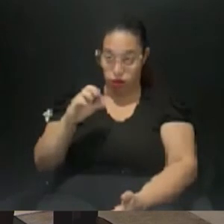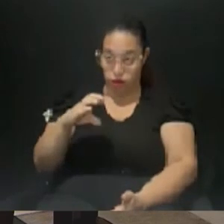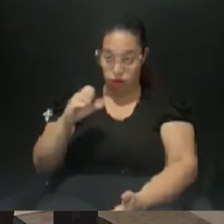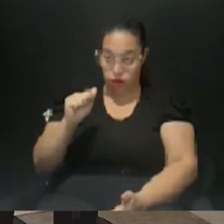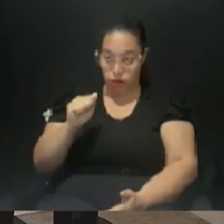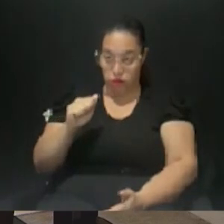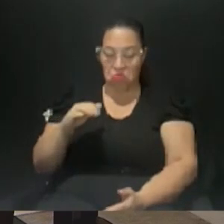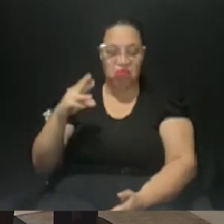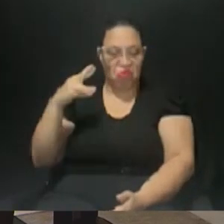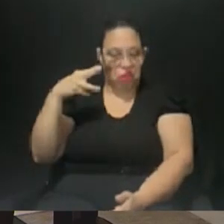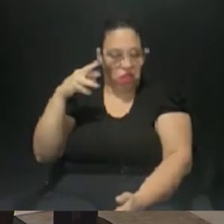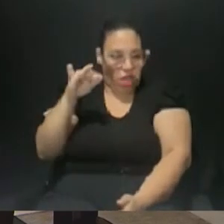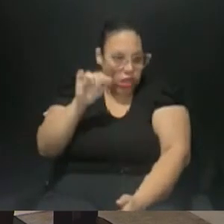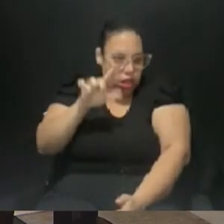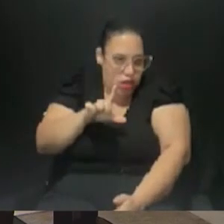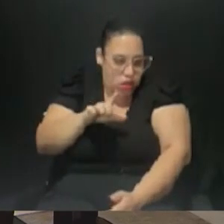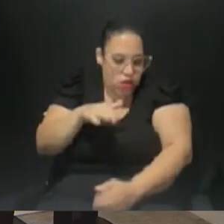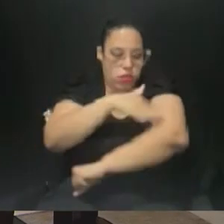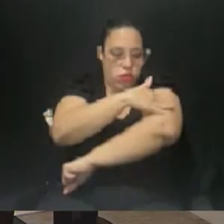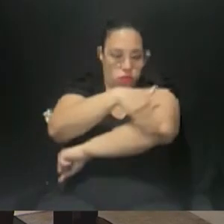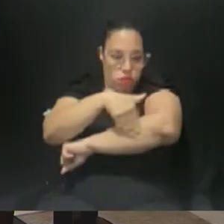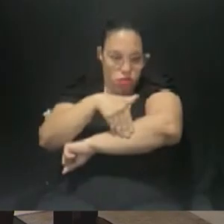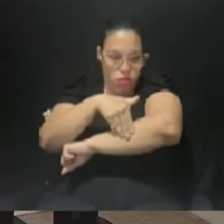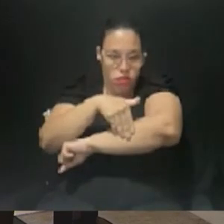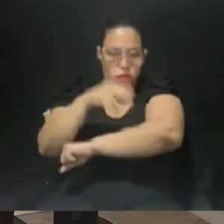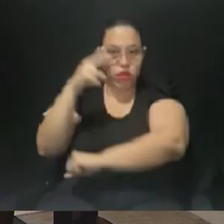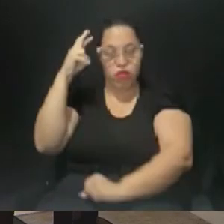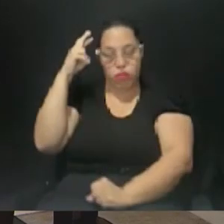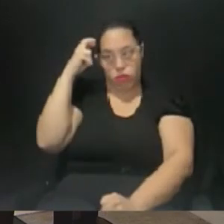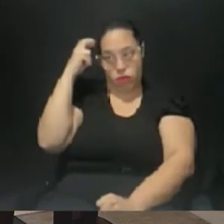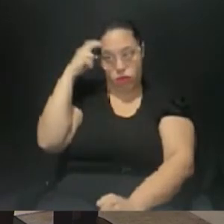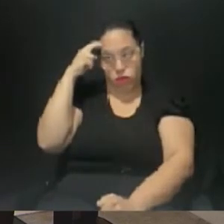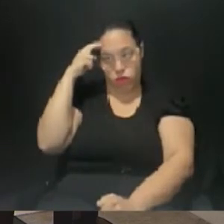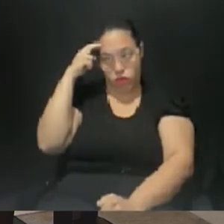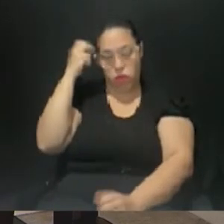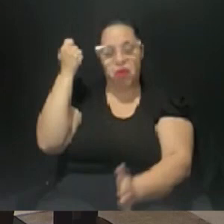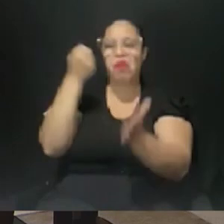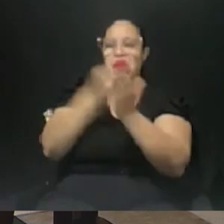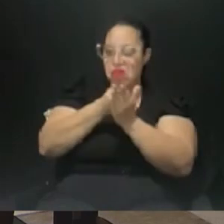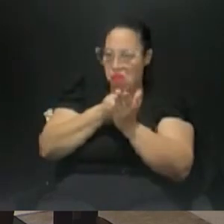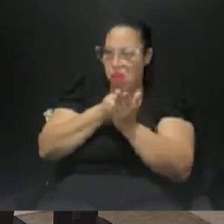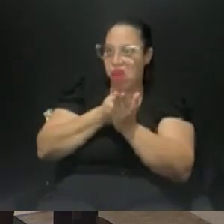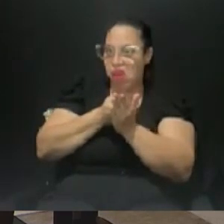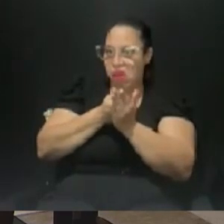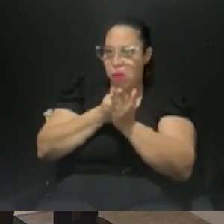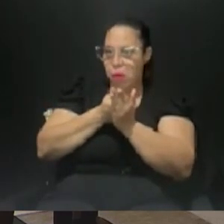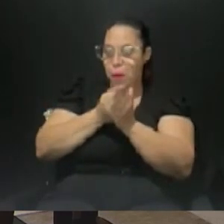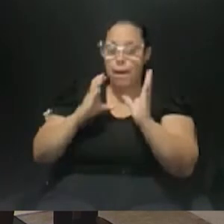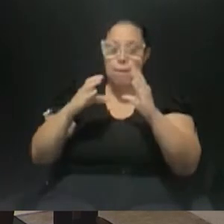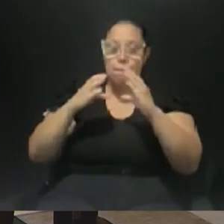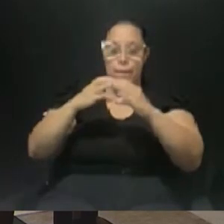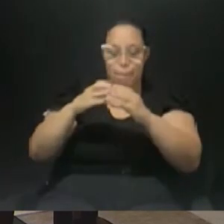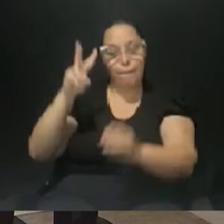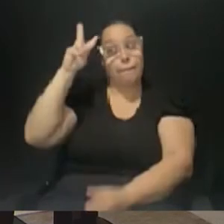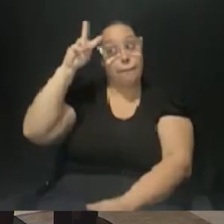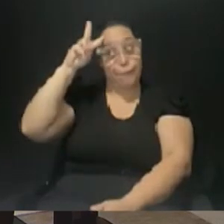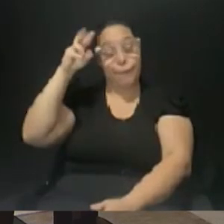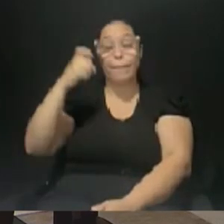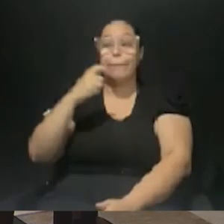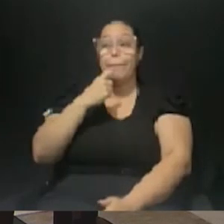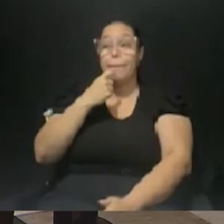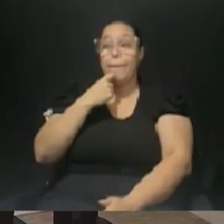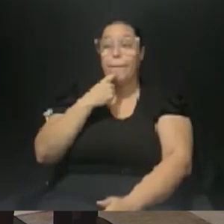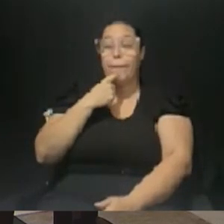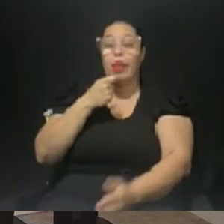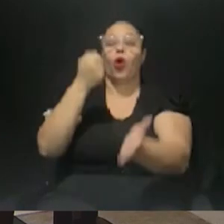fazer oficialmente parte da história da nossa cidade, ficando registrado nos anais da Câmara de